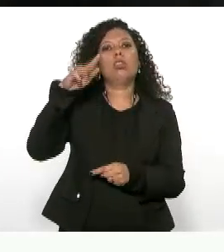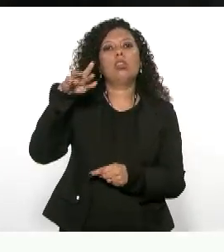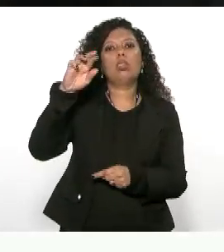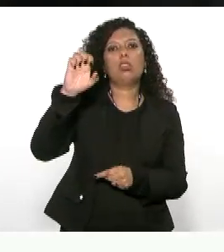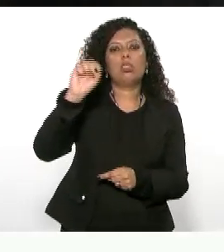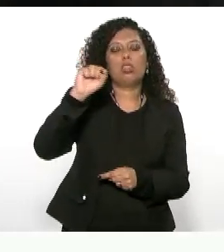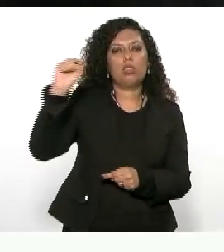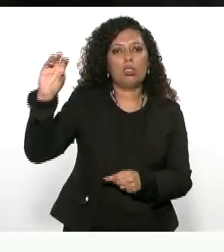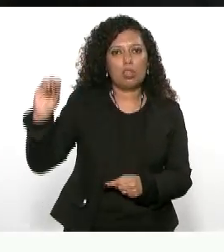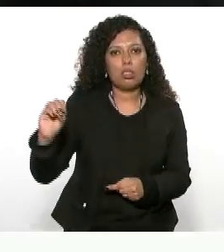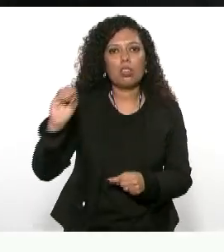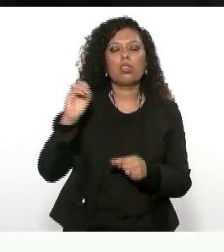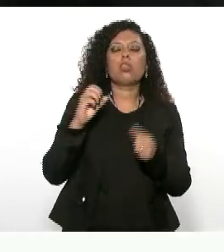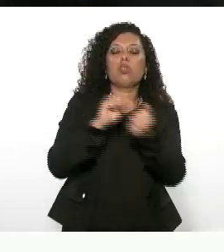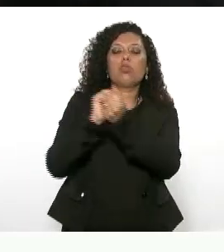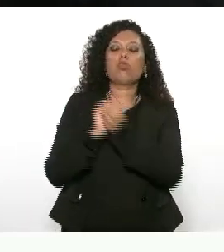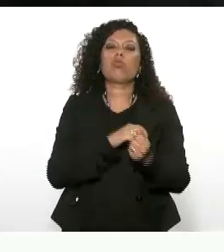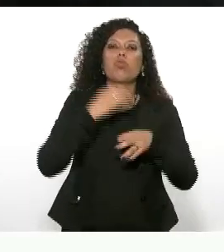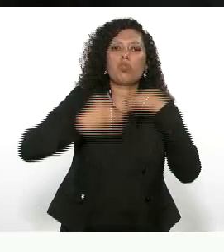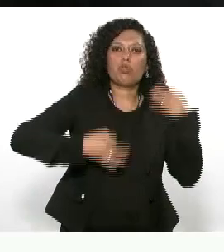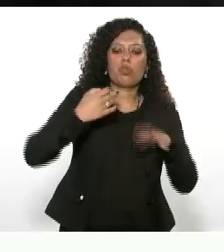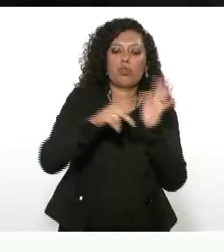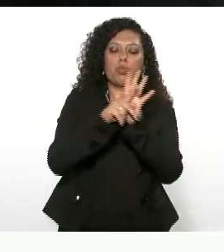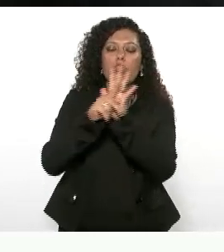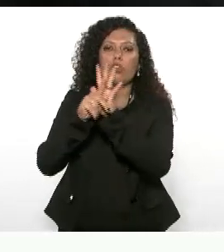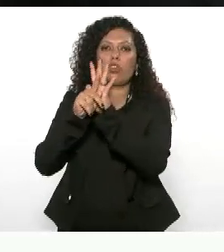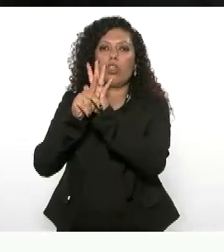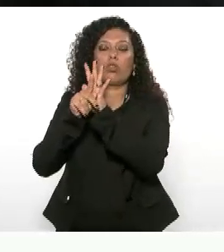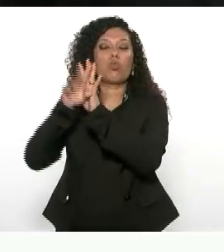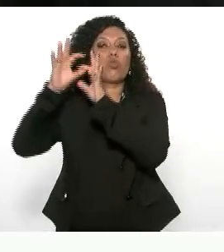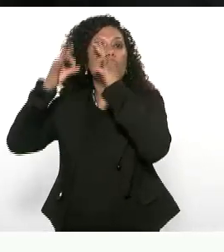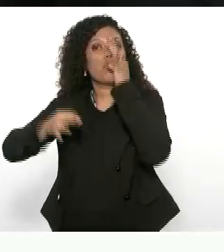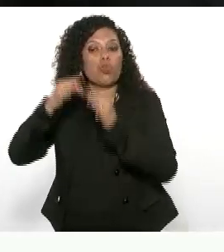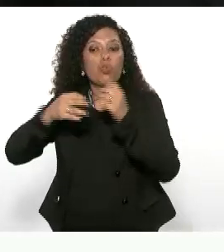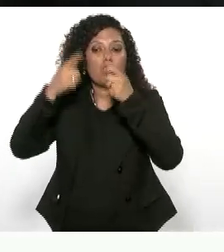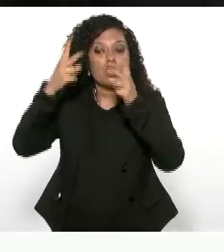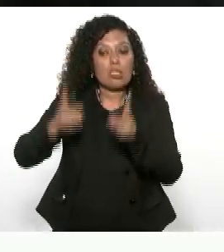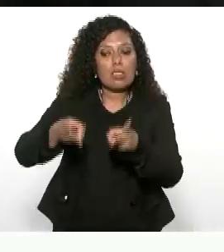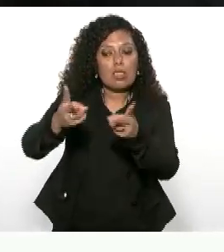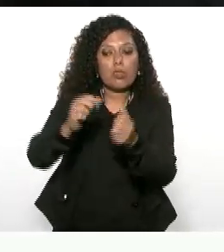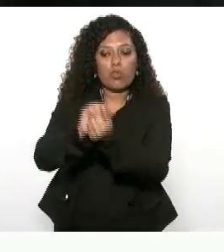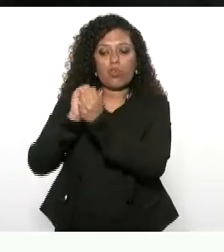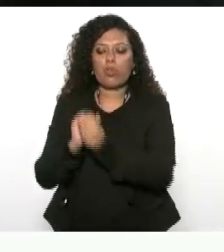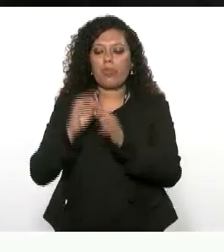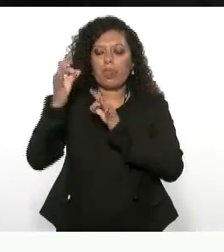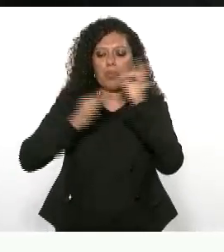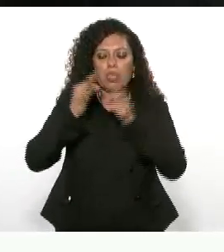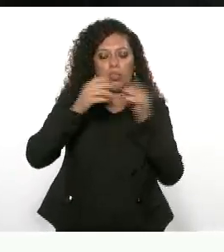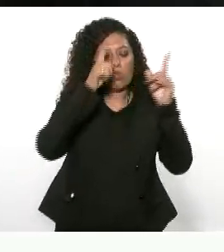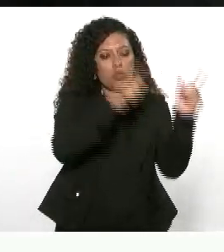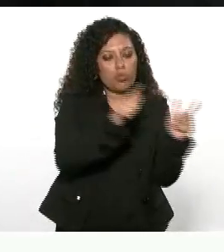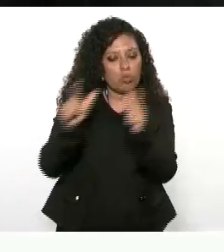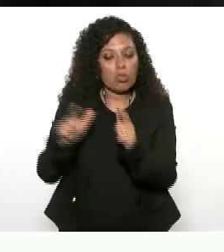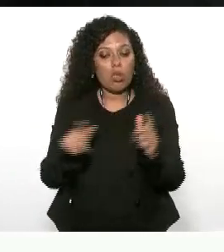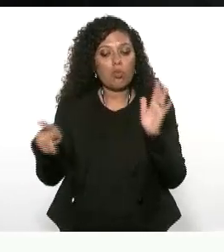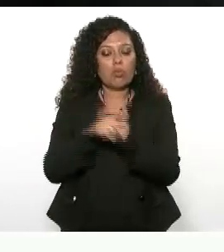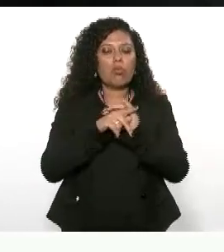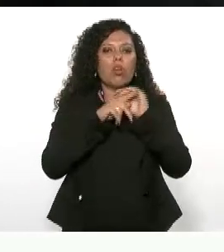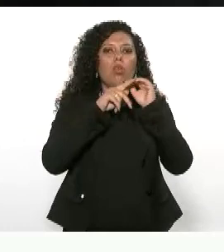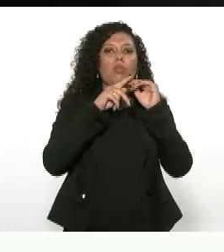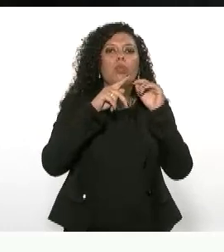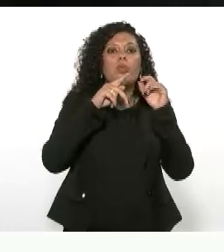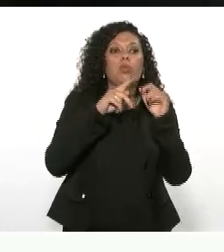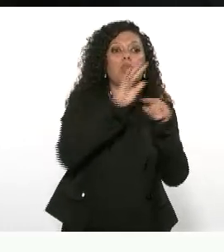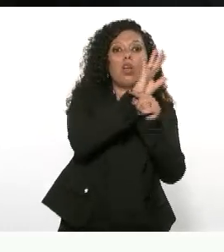traçado pelo Conselho Nacional de Justiça, o projeto Justiça Presente, com a criação de escritórios sociais, que são aparelhos públicos